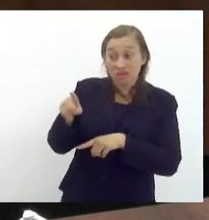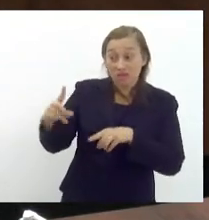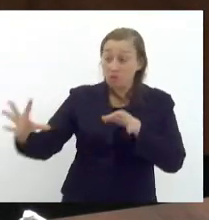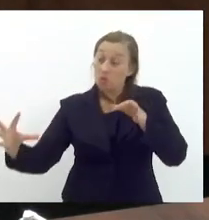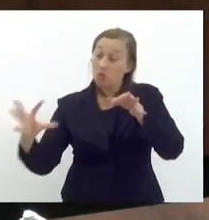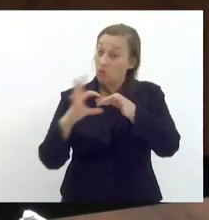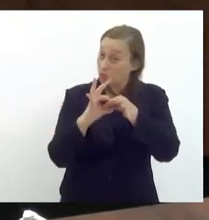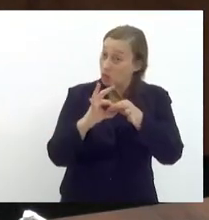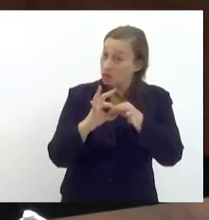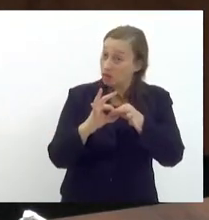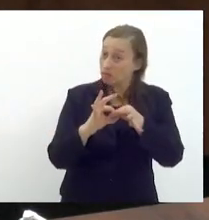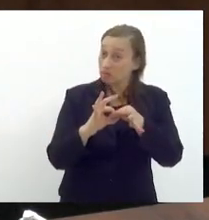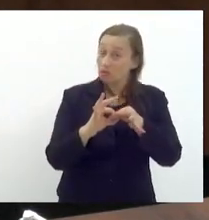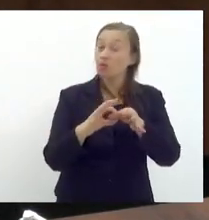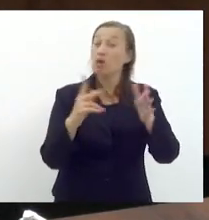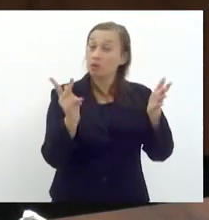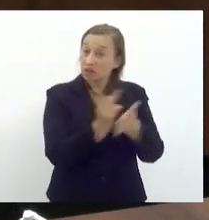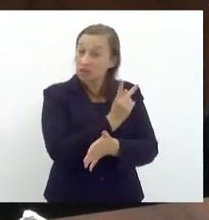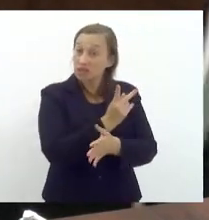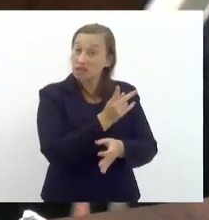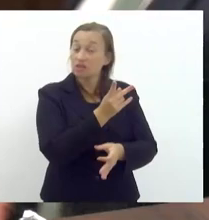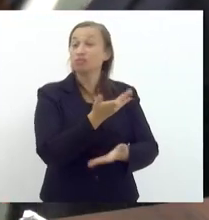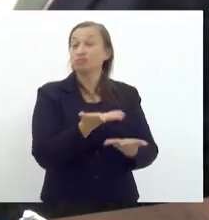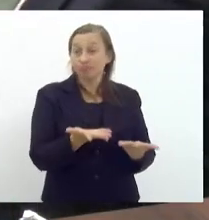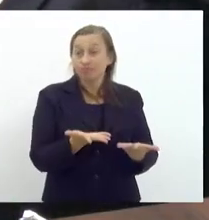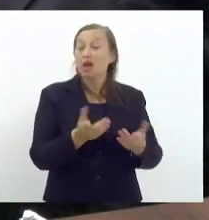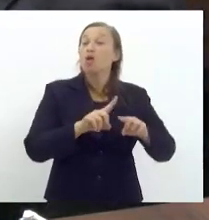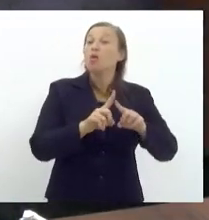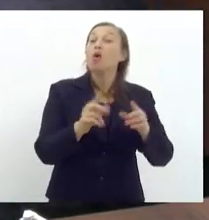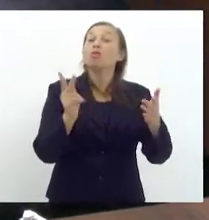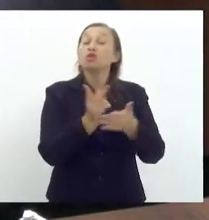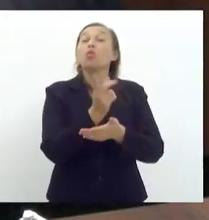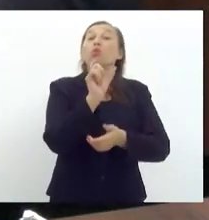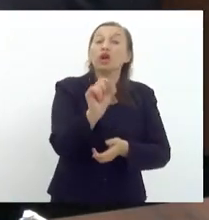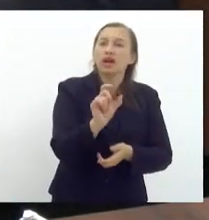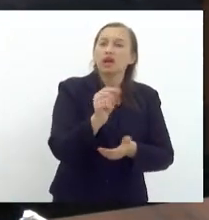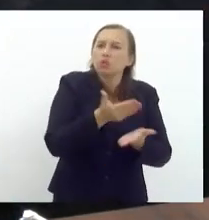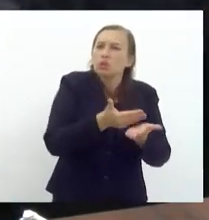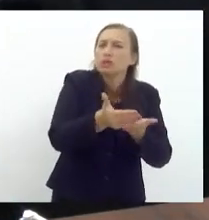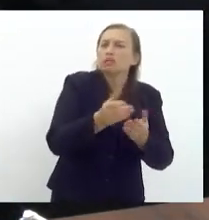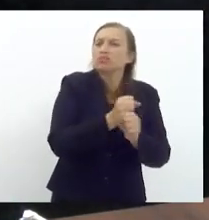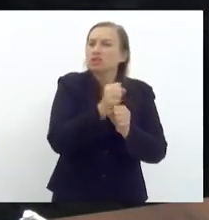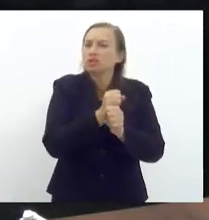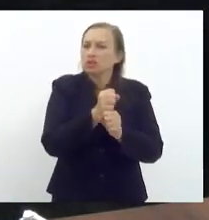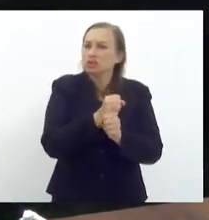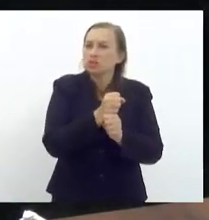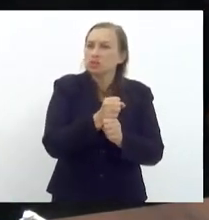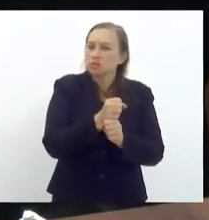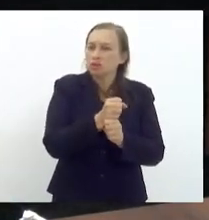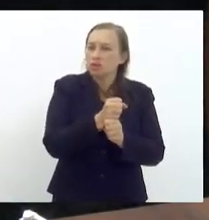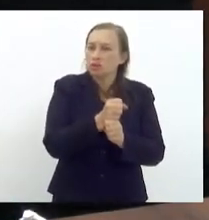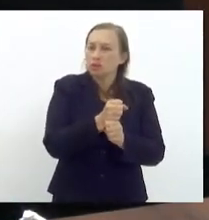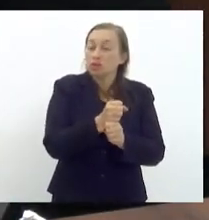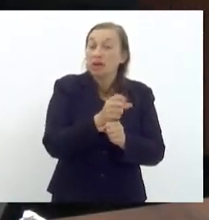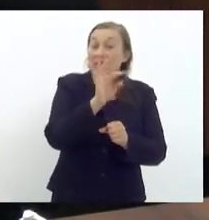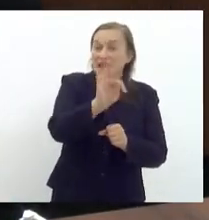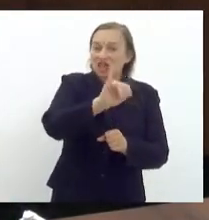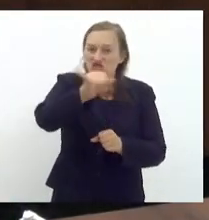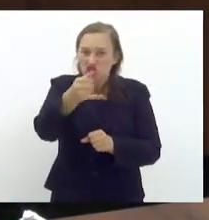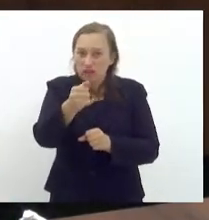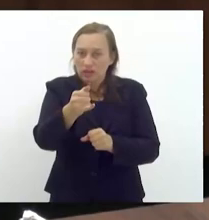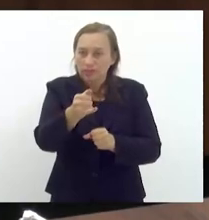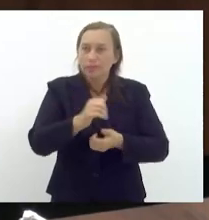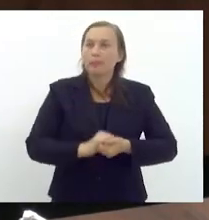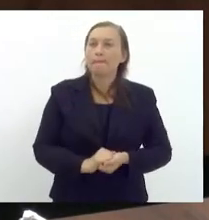que com esse fato concreto o que que aconteceu início desse ano o pleno do TJ